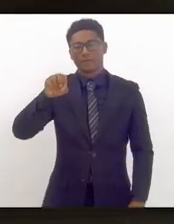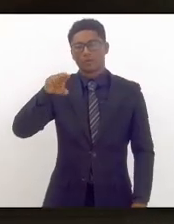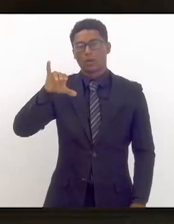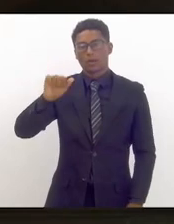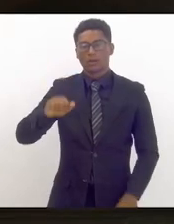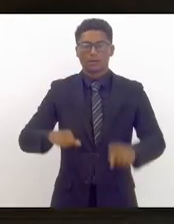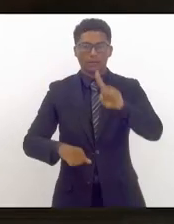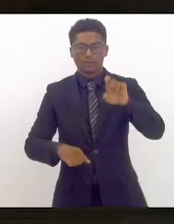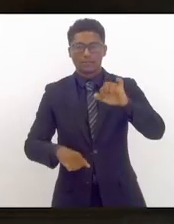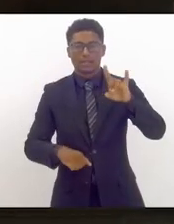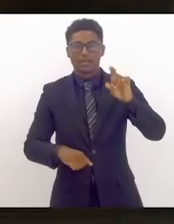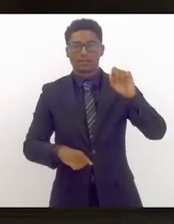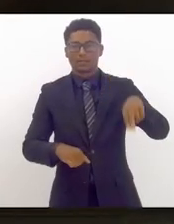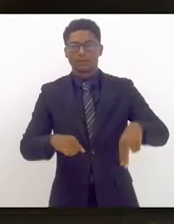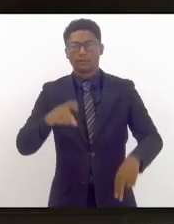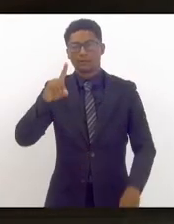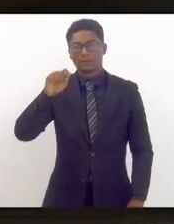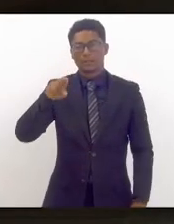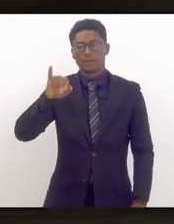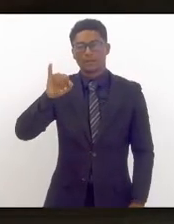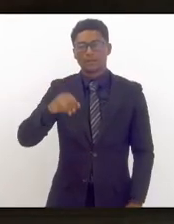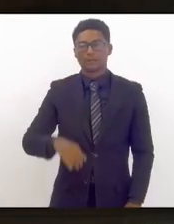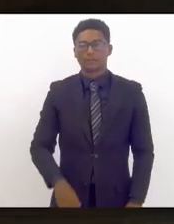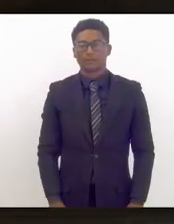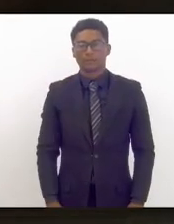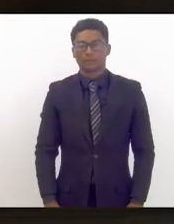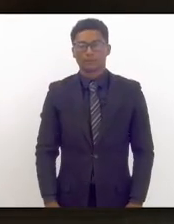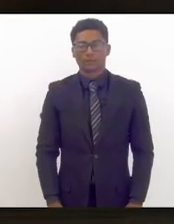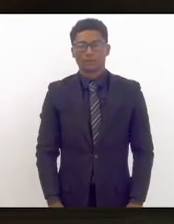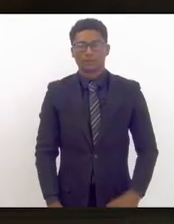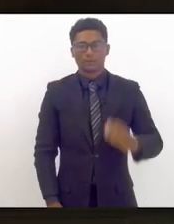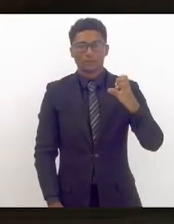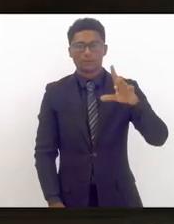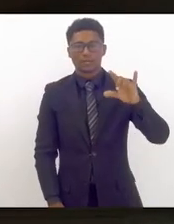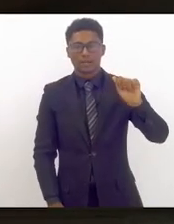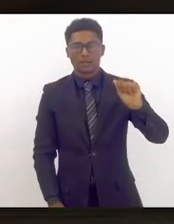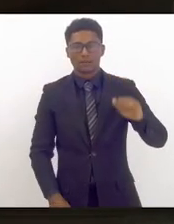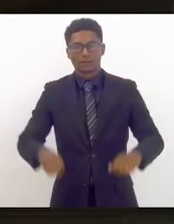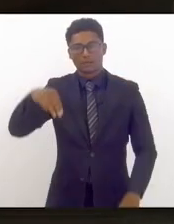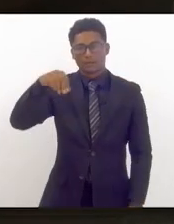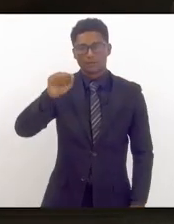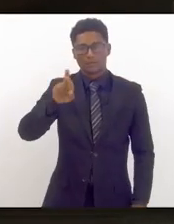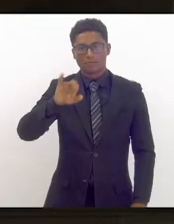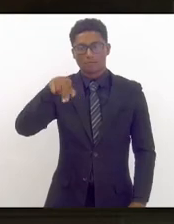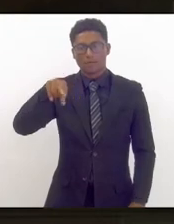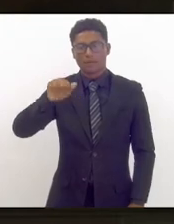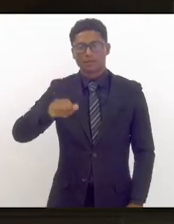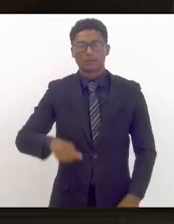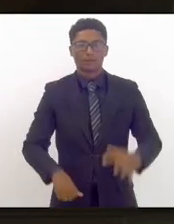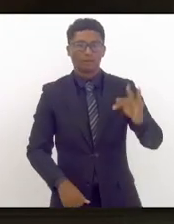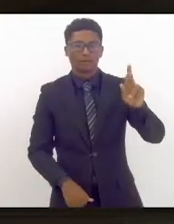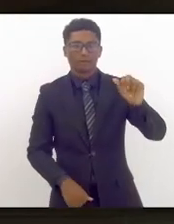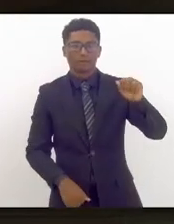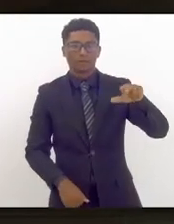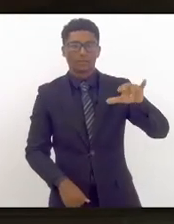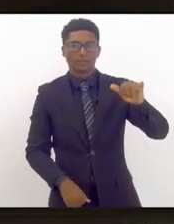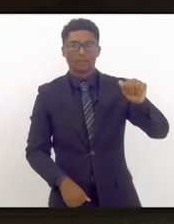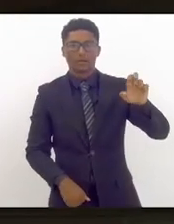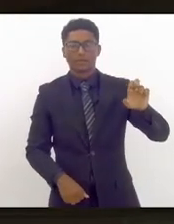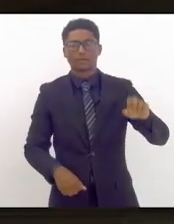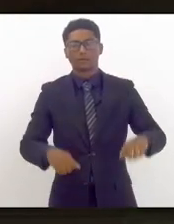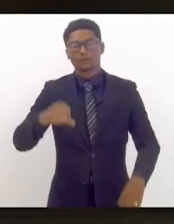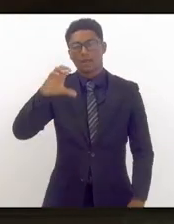Zeidan, Dani Monteiro, Célia Jordão, Marina do MST, Franciane Mota e Carla